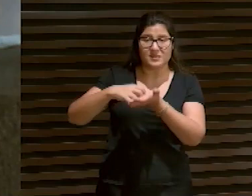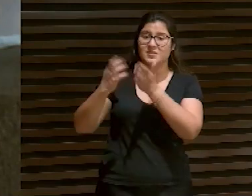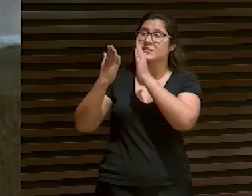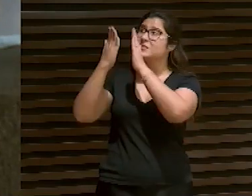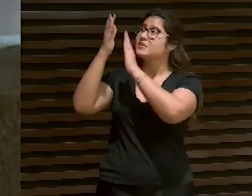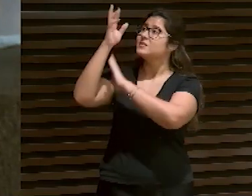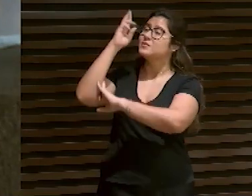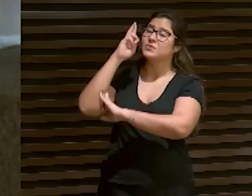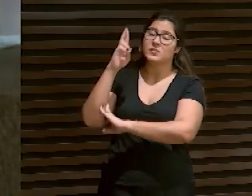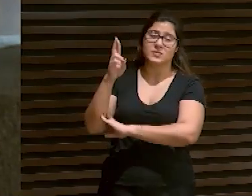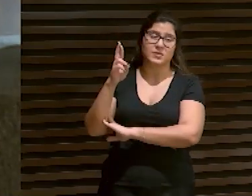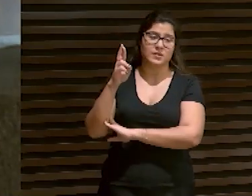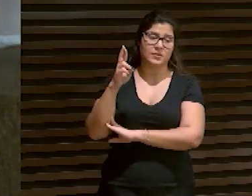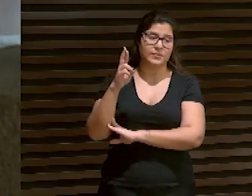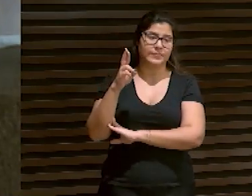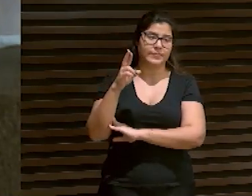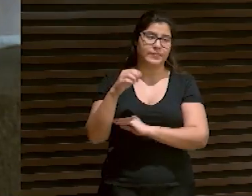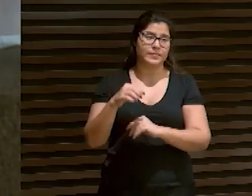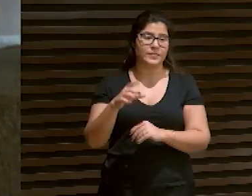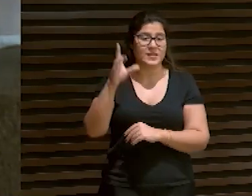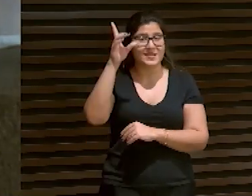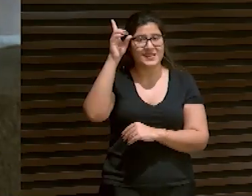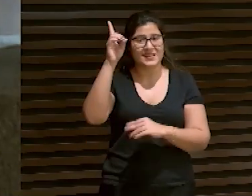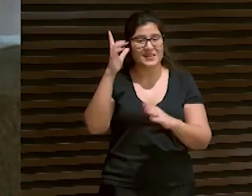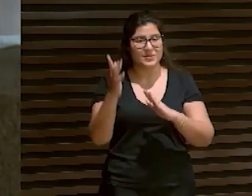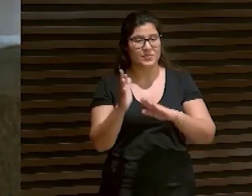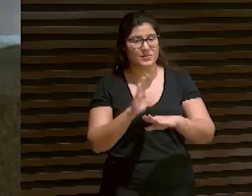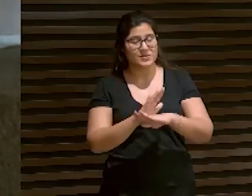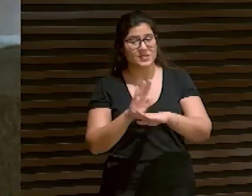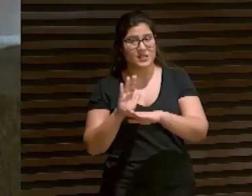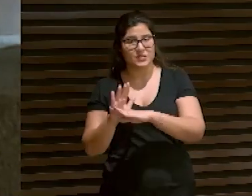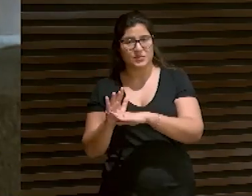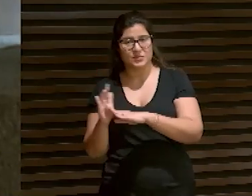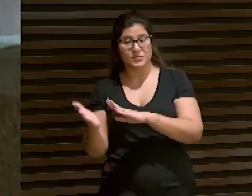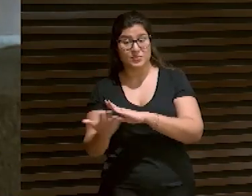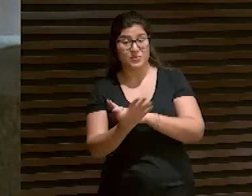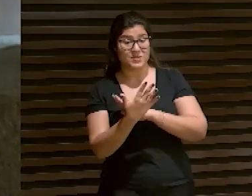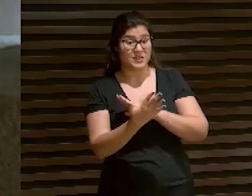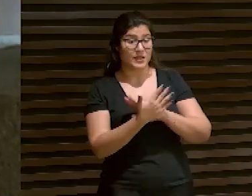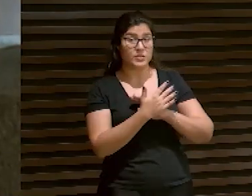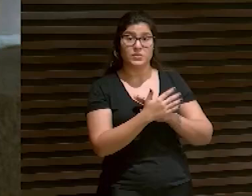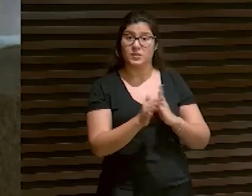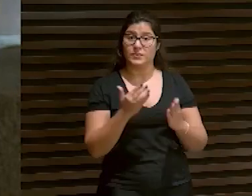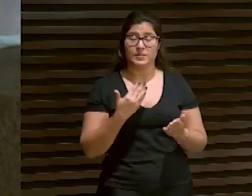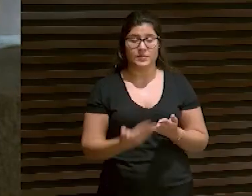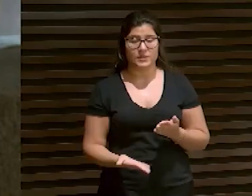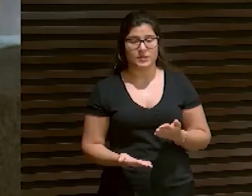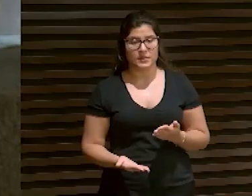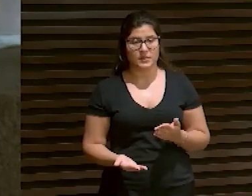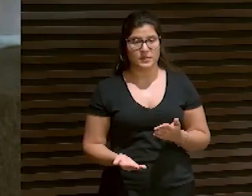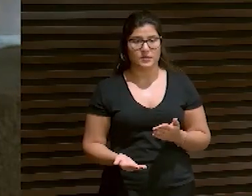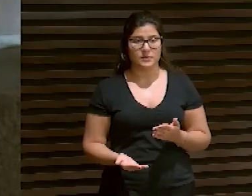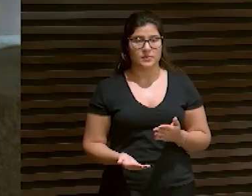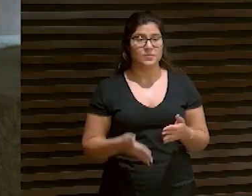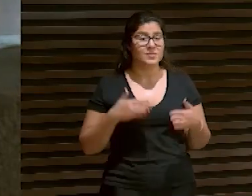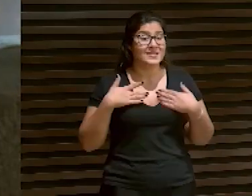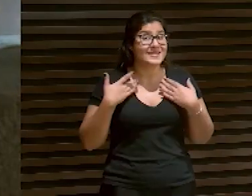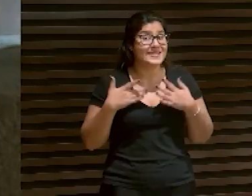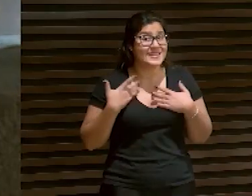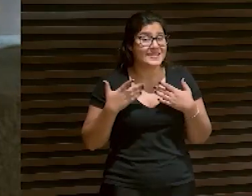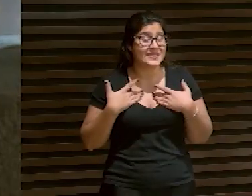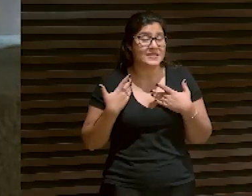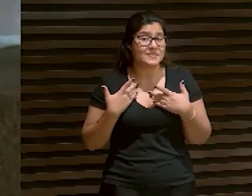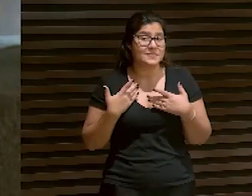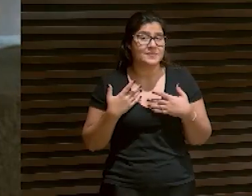Senhor. Que Deus nos ajude a nós não perdermos a satisfação,